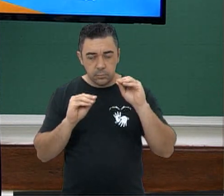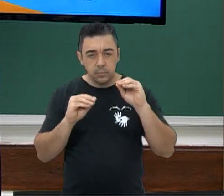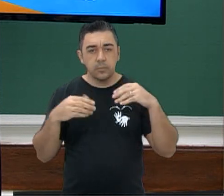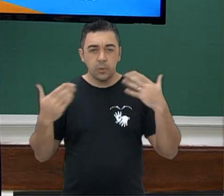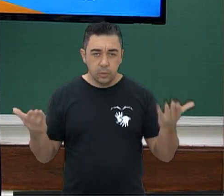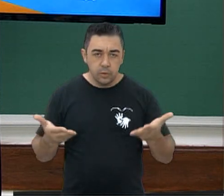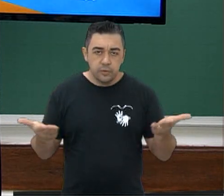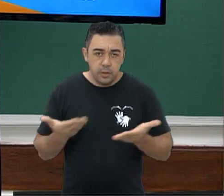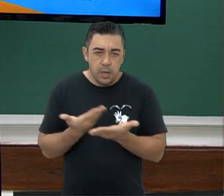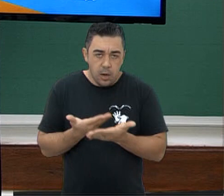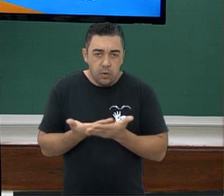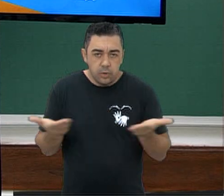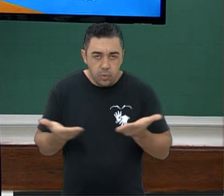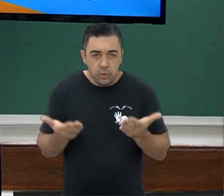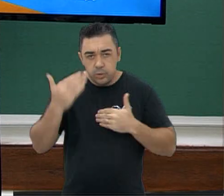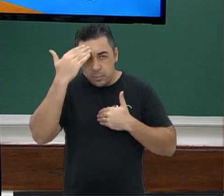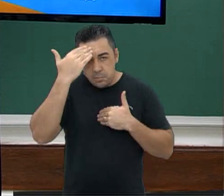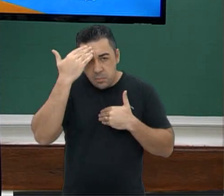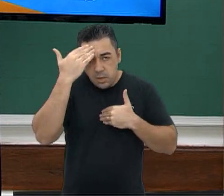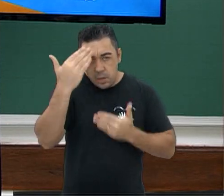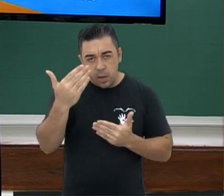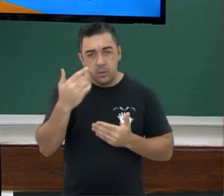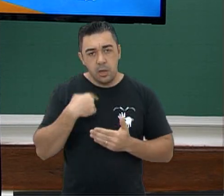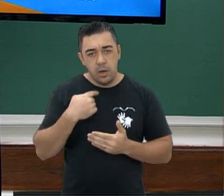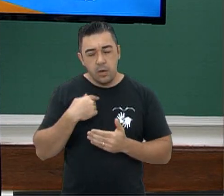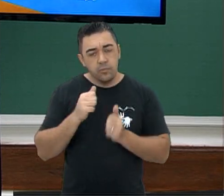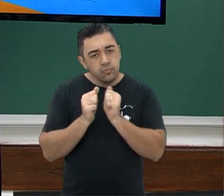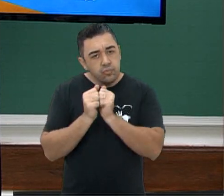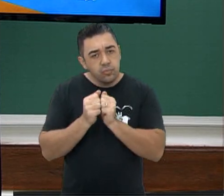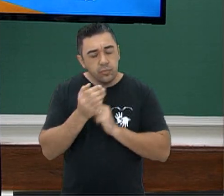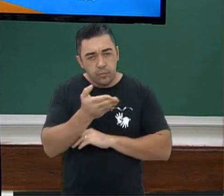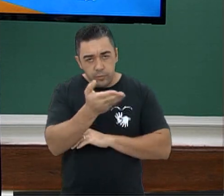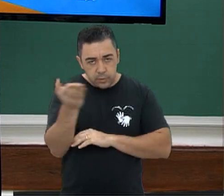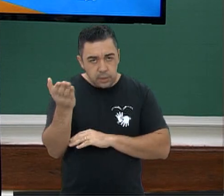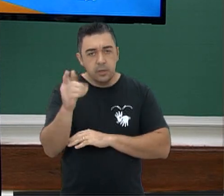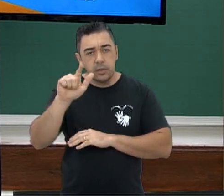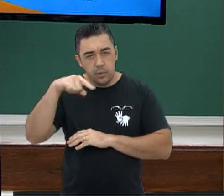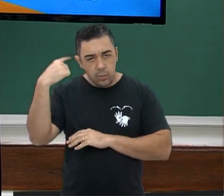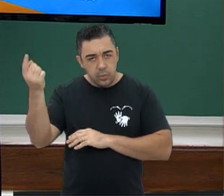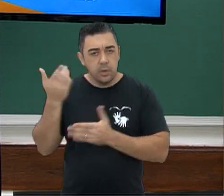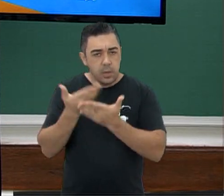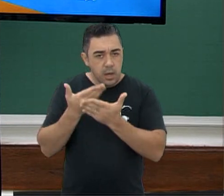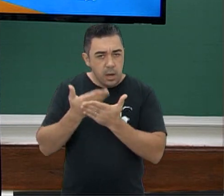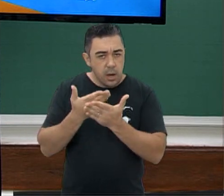Então era isso, gente. Obrigado pela aula. Vou acompanhar vocês com as